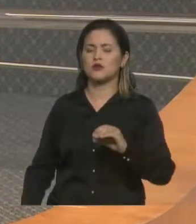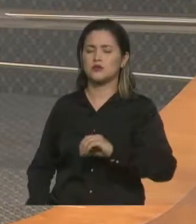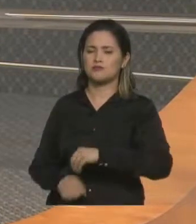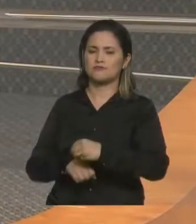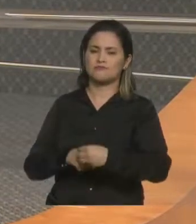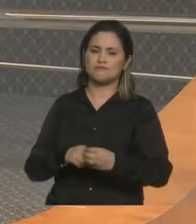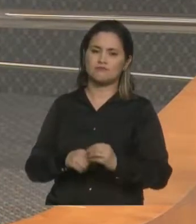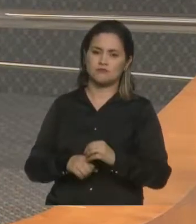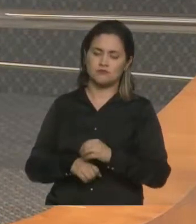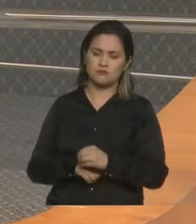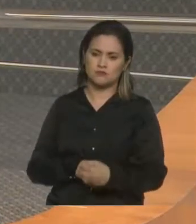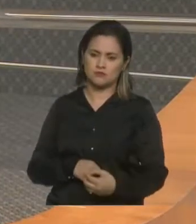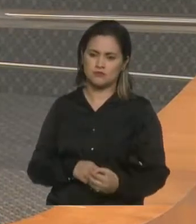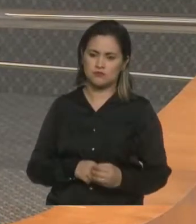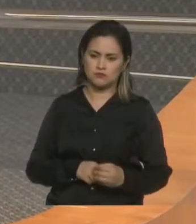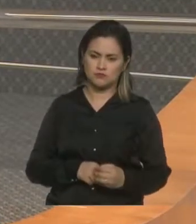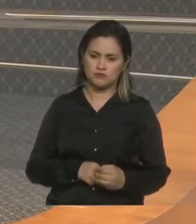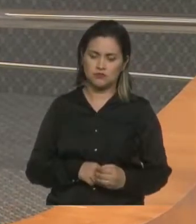de